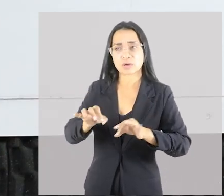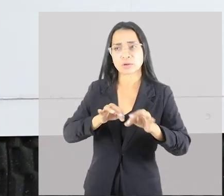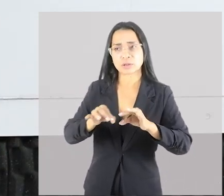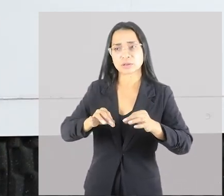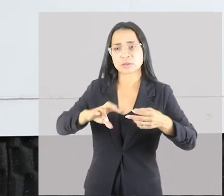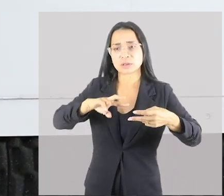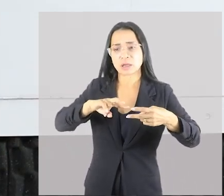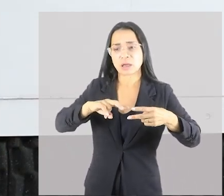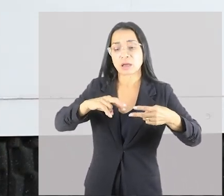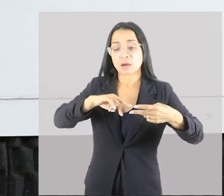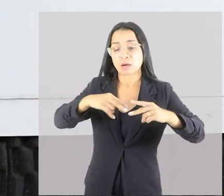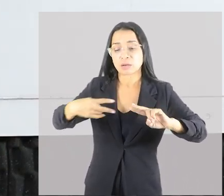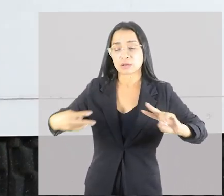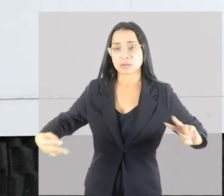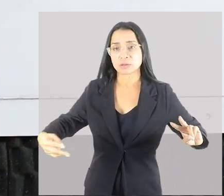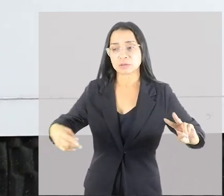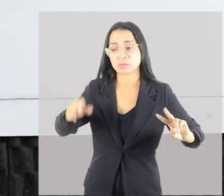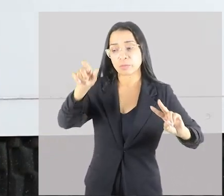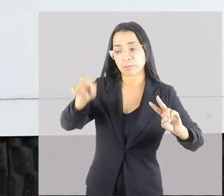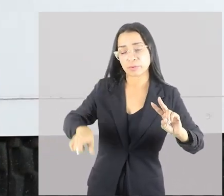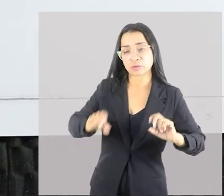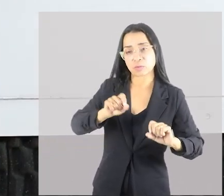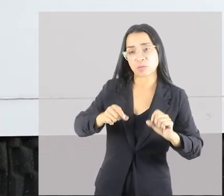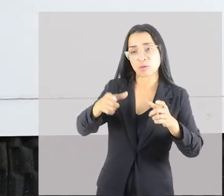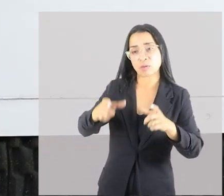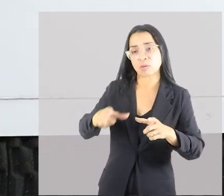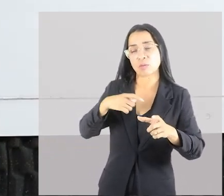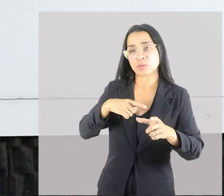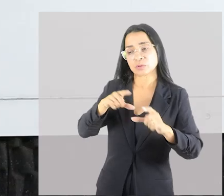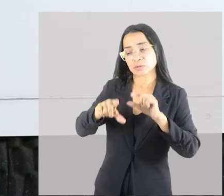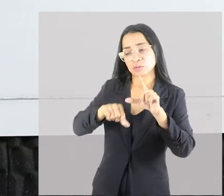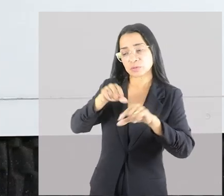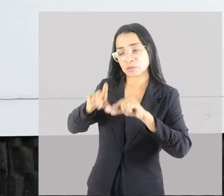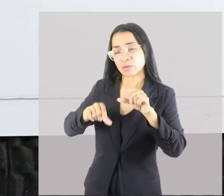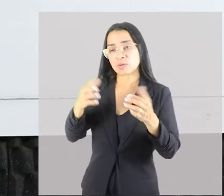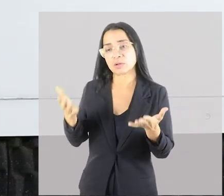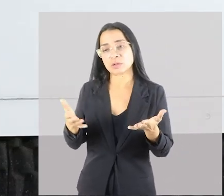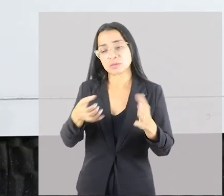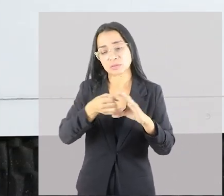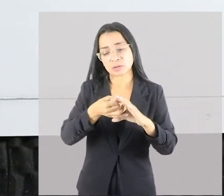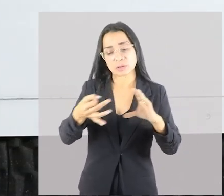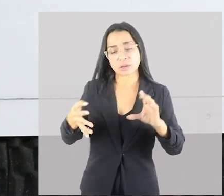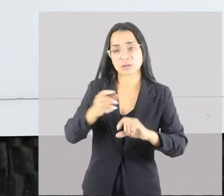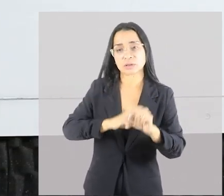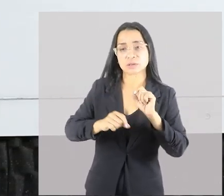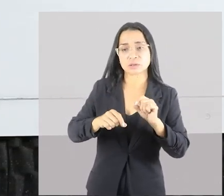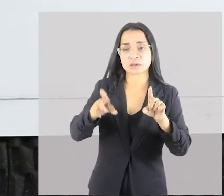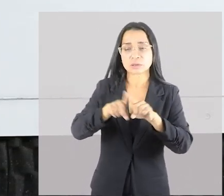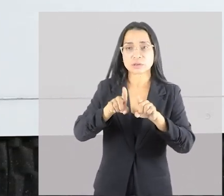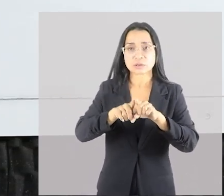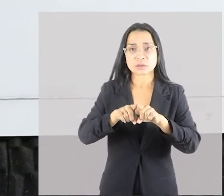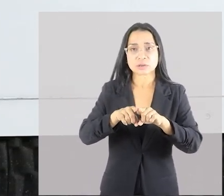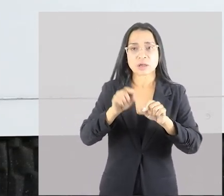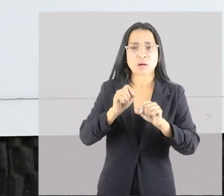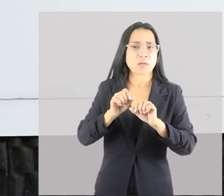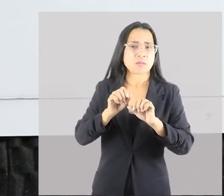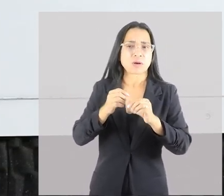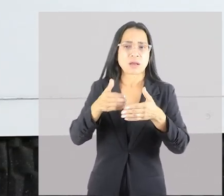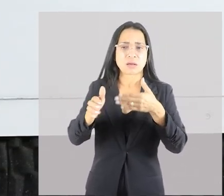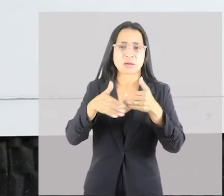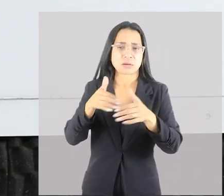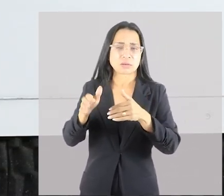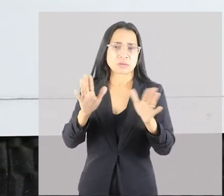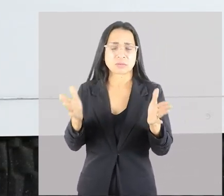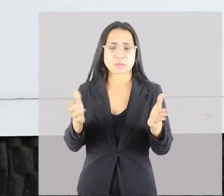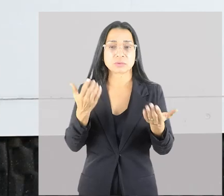material genético de um indivíduo? Até onde eu não estou selecionando ali também características que são mais avulsas,